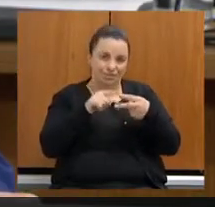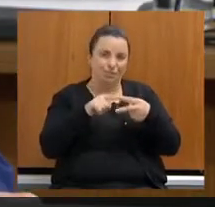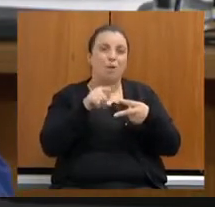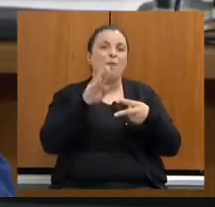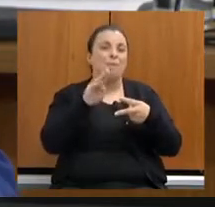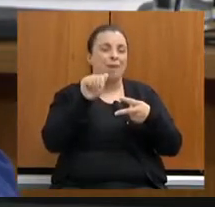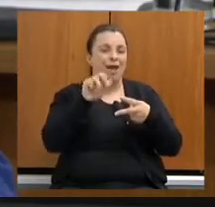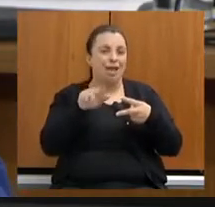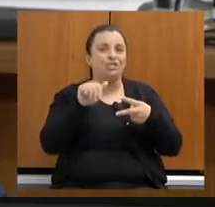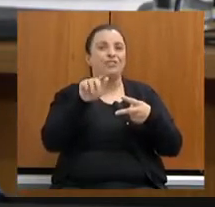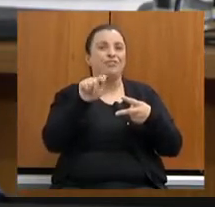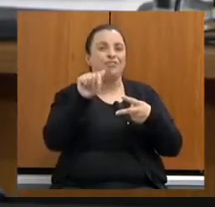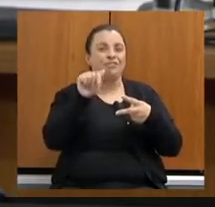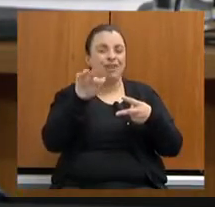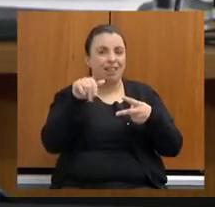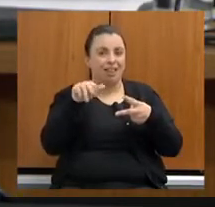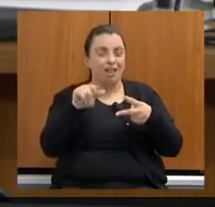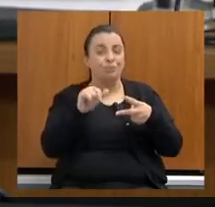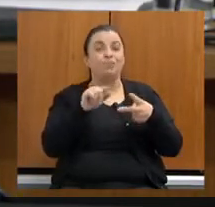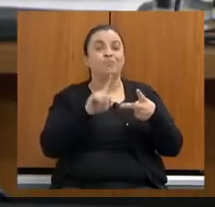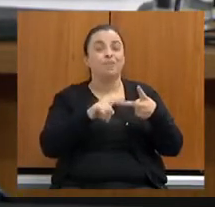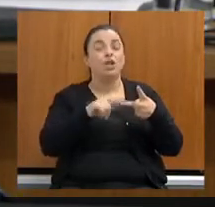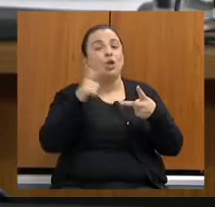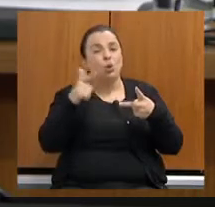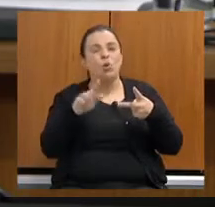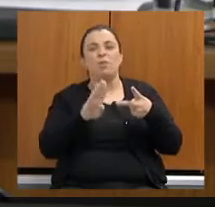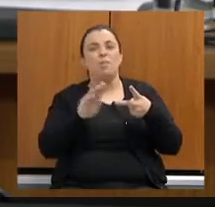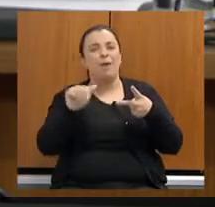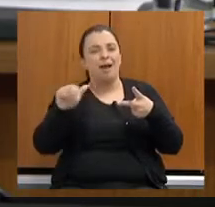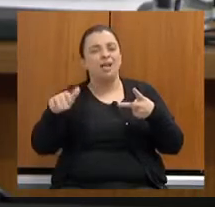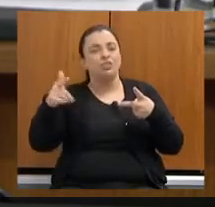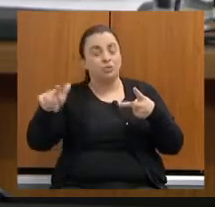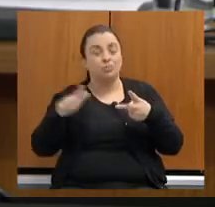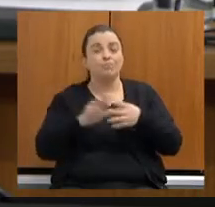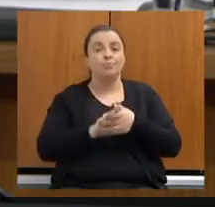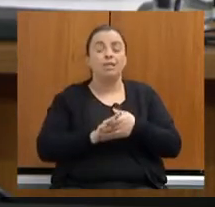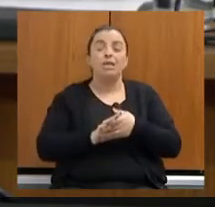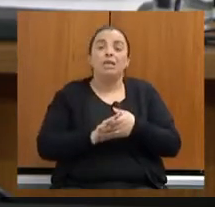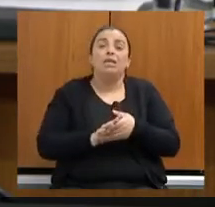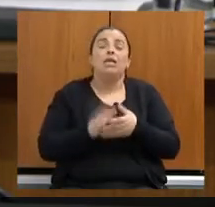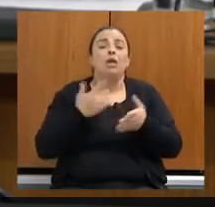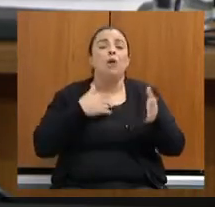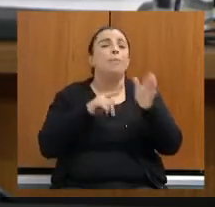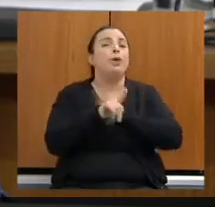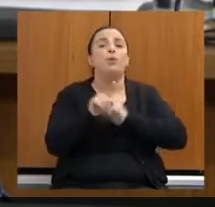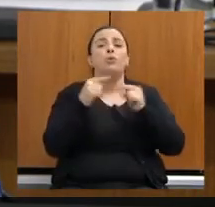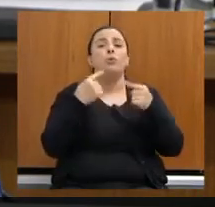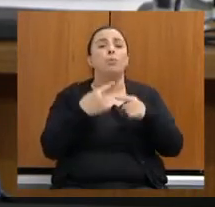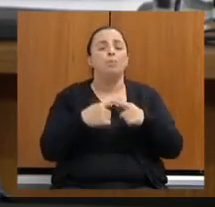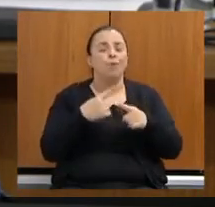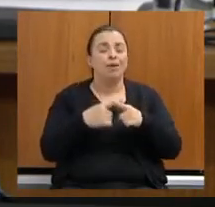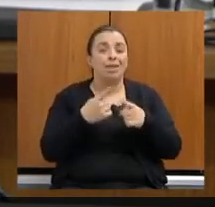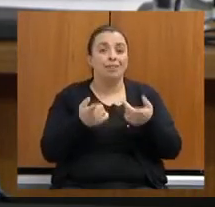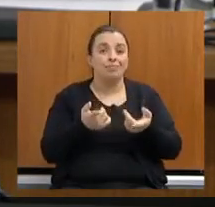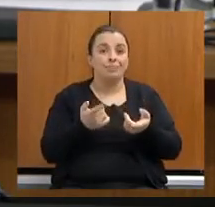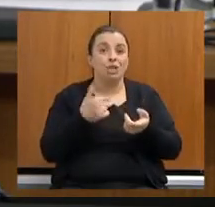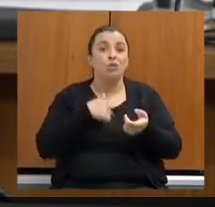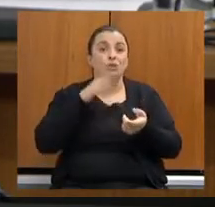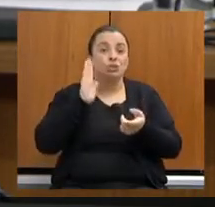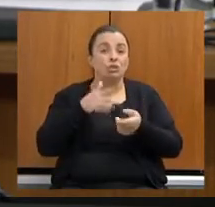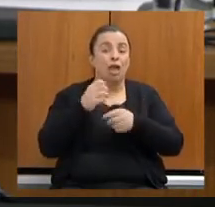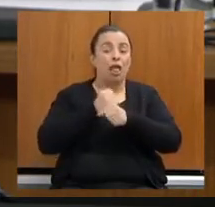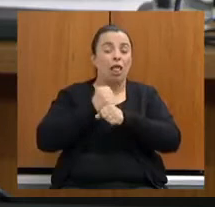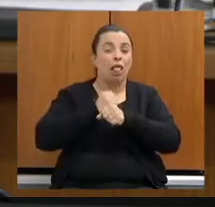isso para ver a importância e o tempo que eu venho dialogando isso né há quatro